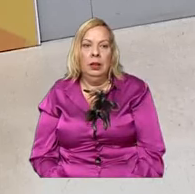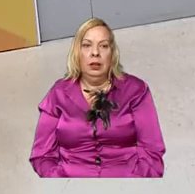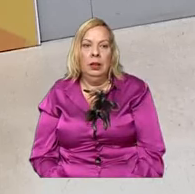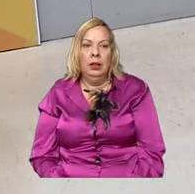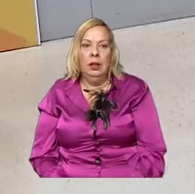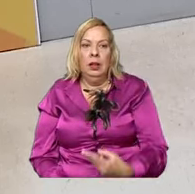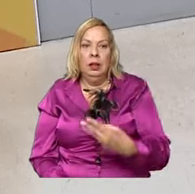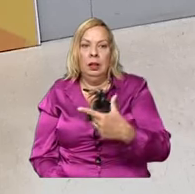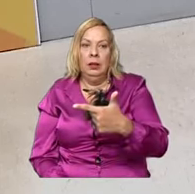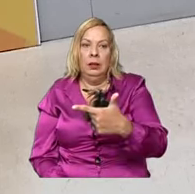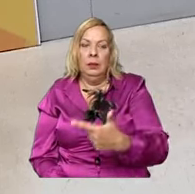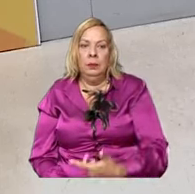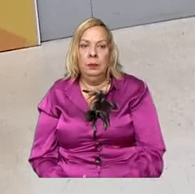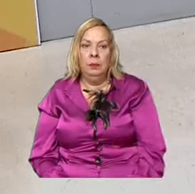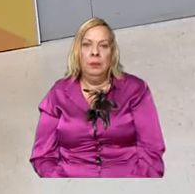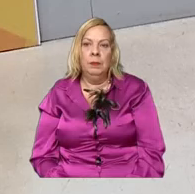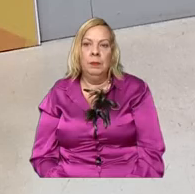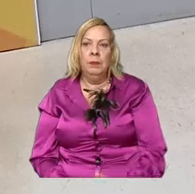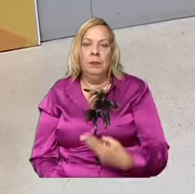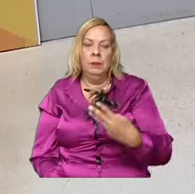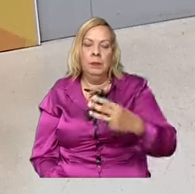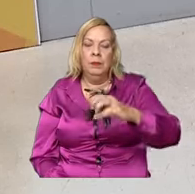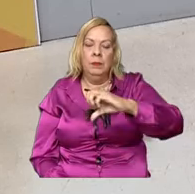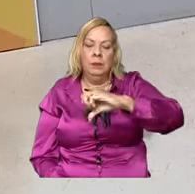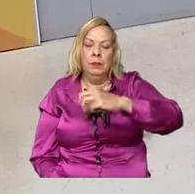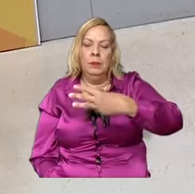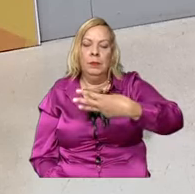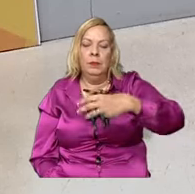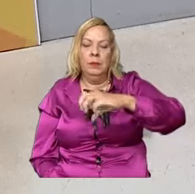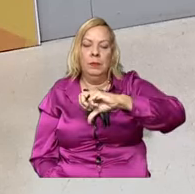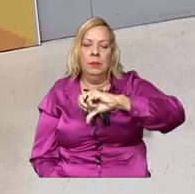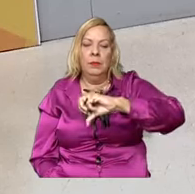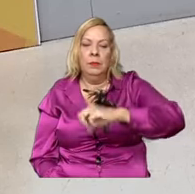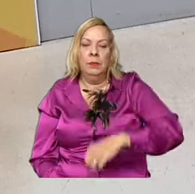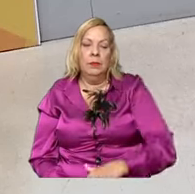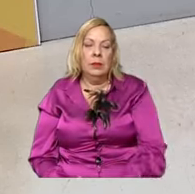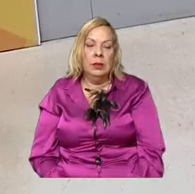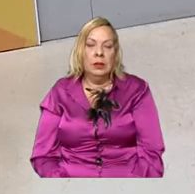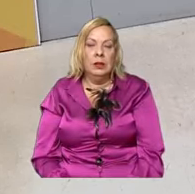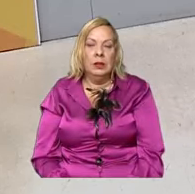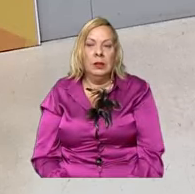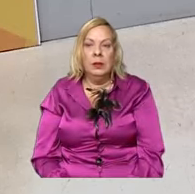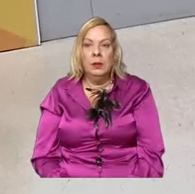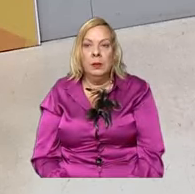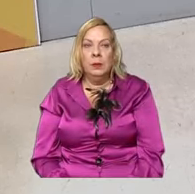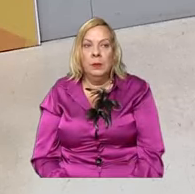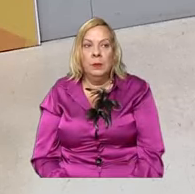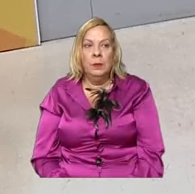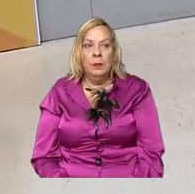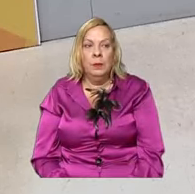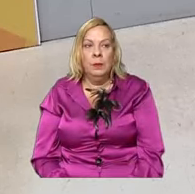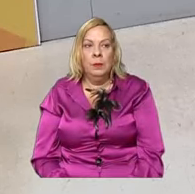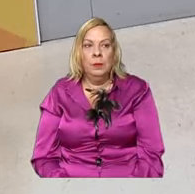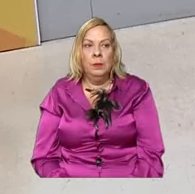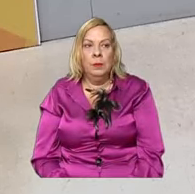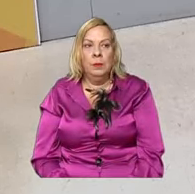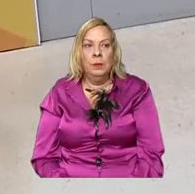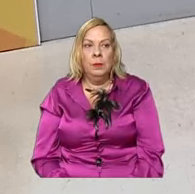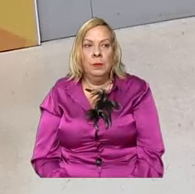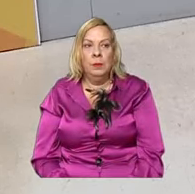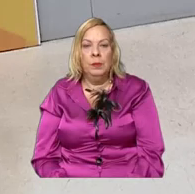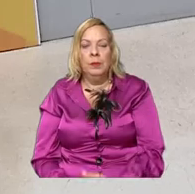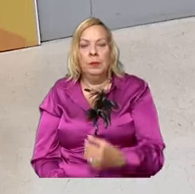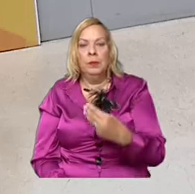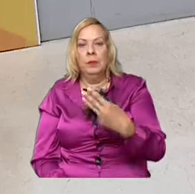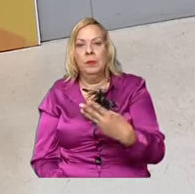vem comigo e marca 39, 39. Vamos lá, acredita, tô junto na expectativa com você.